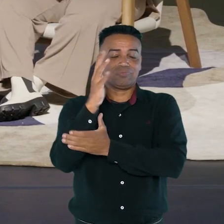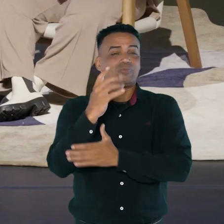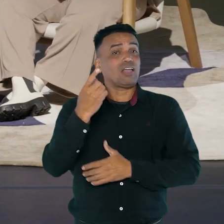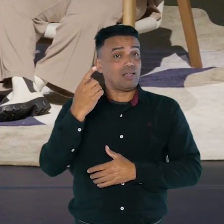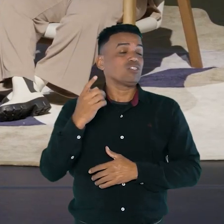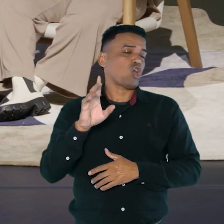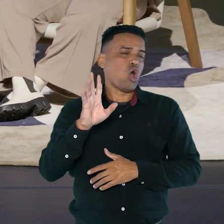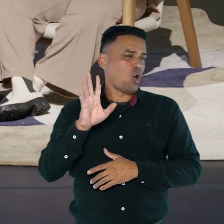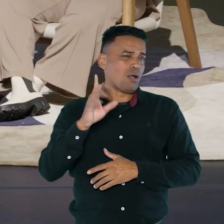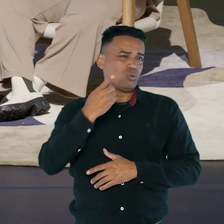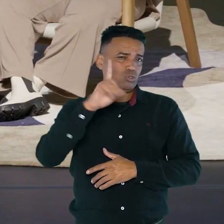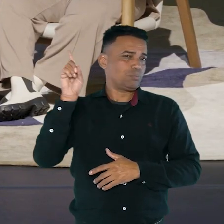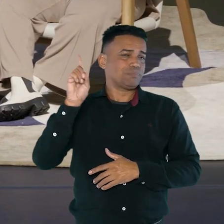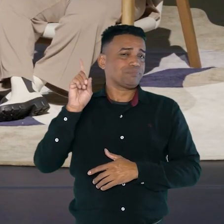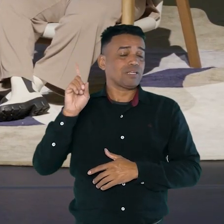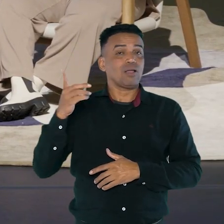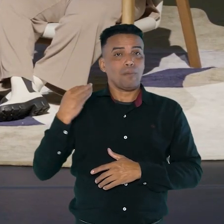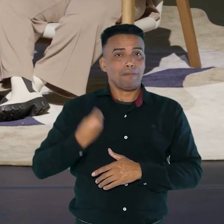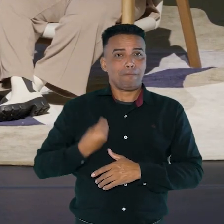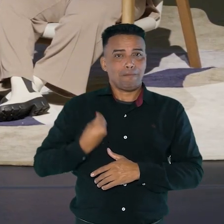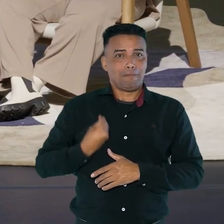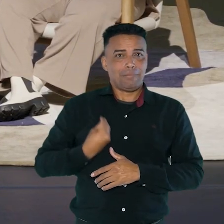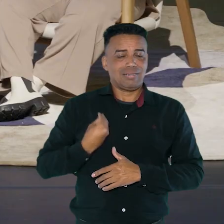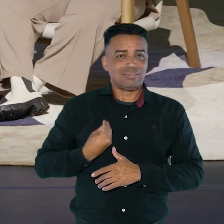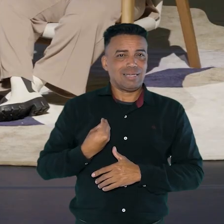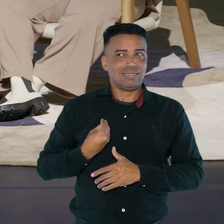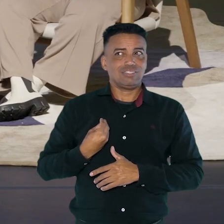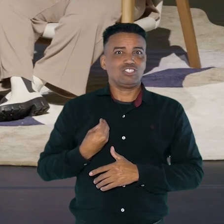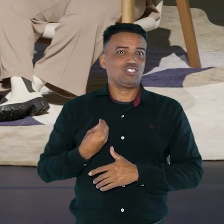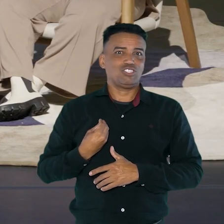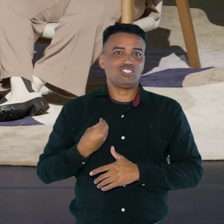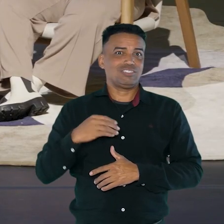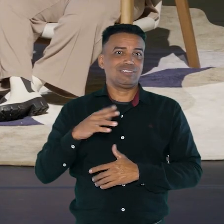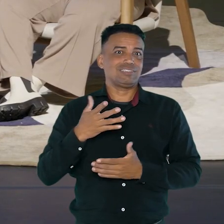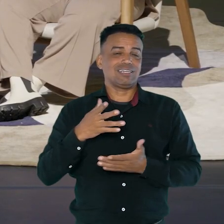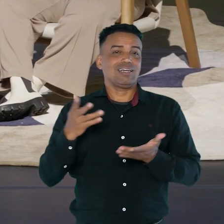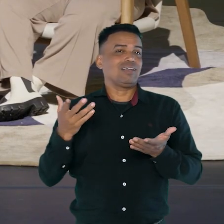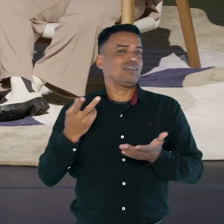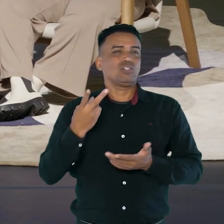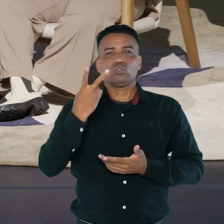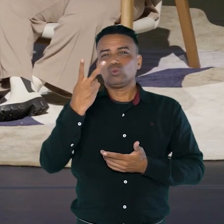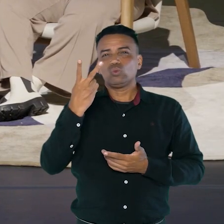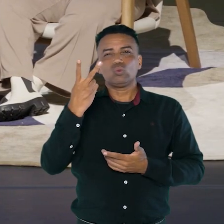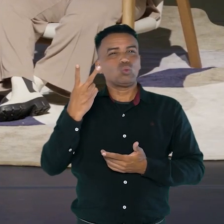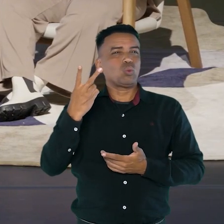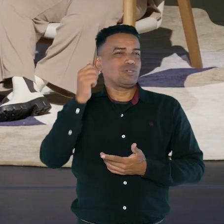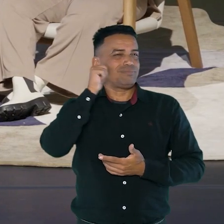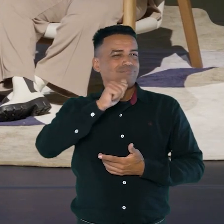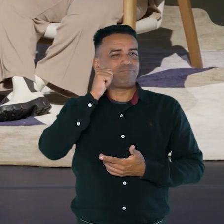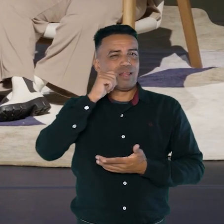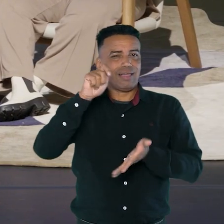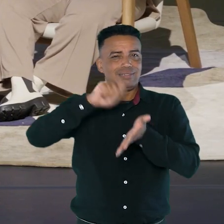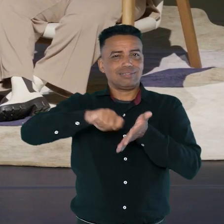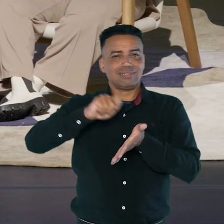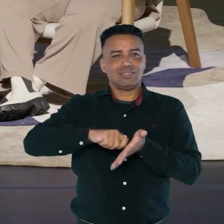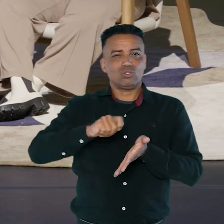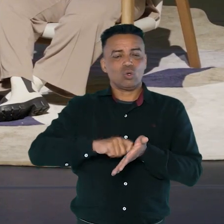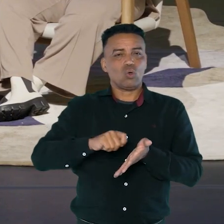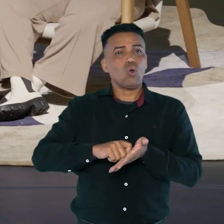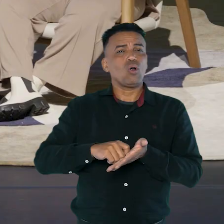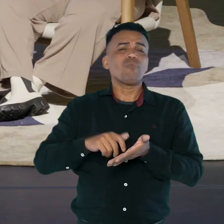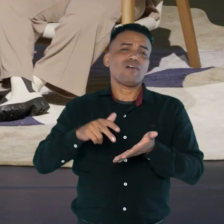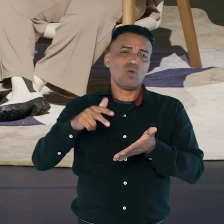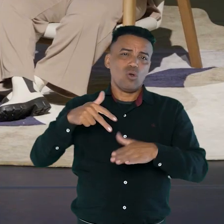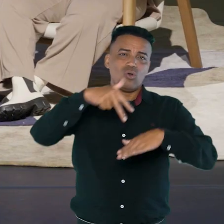Só mais uma coisa, estamos presentes, talvez, de duas das maiores escritoras do país. Doutora Dinha, por